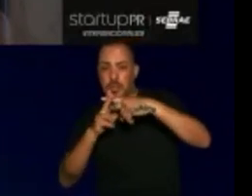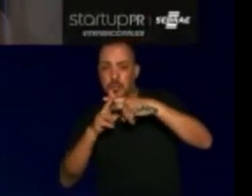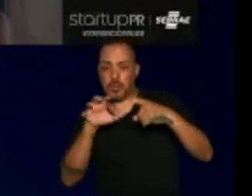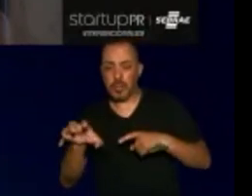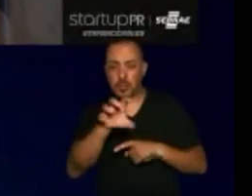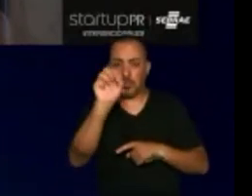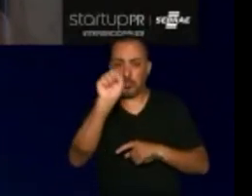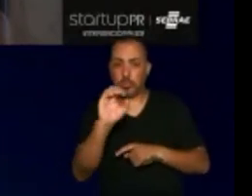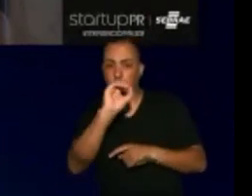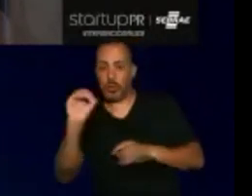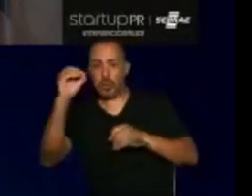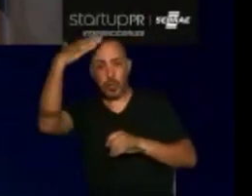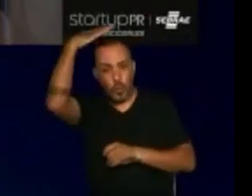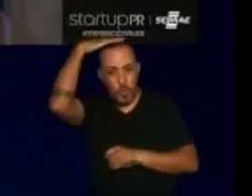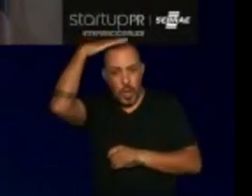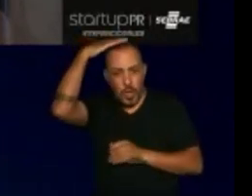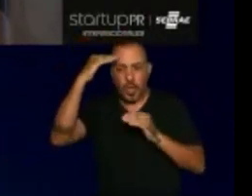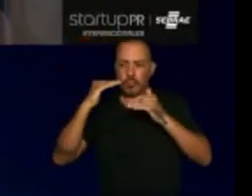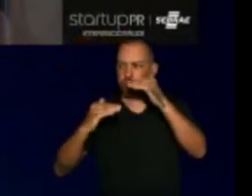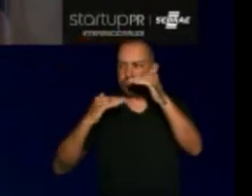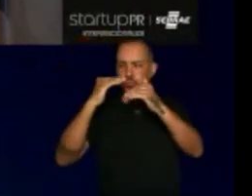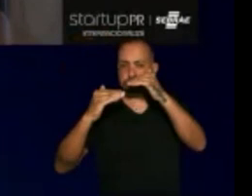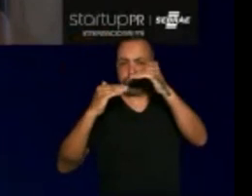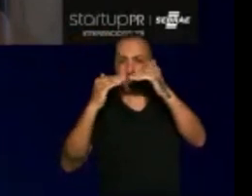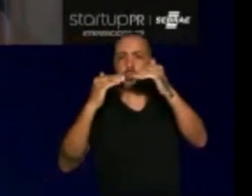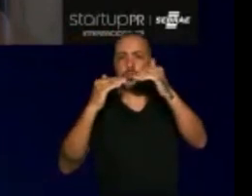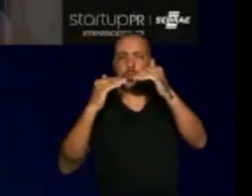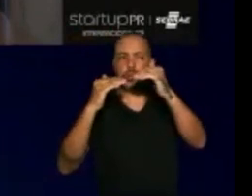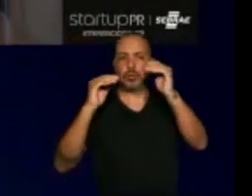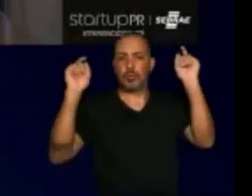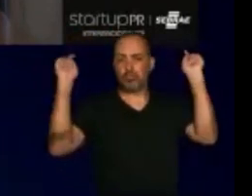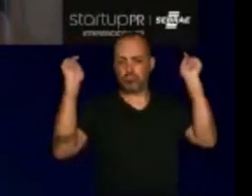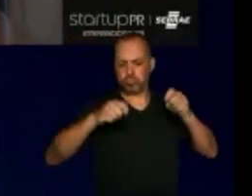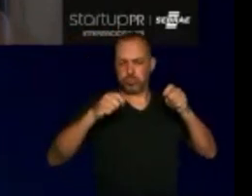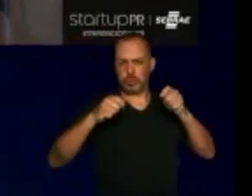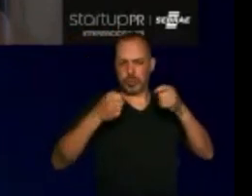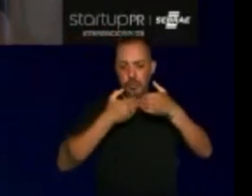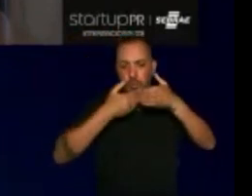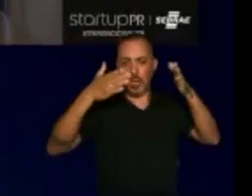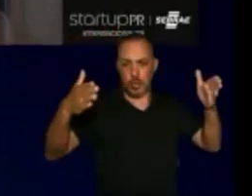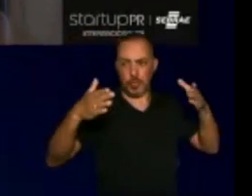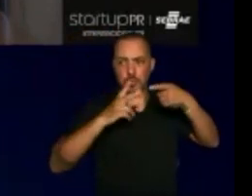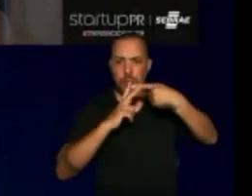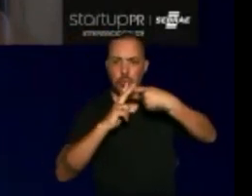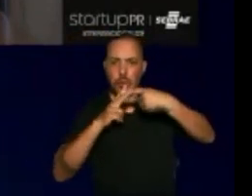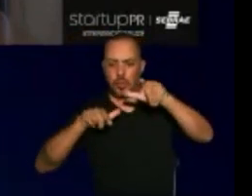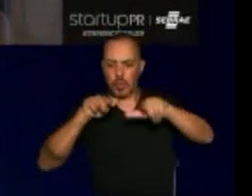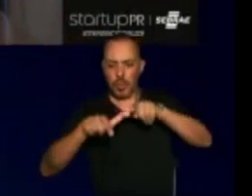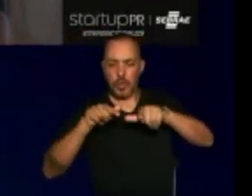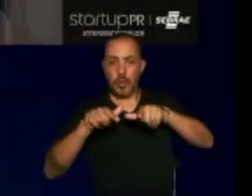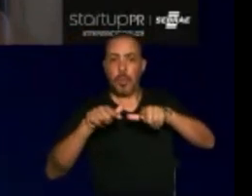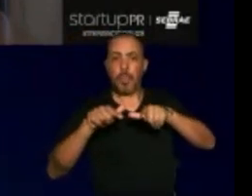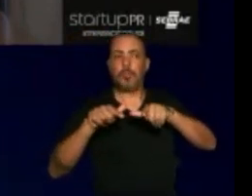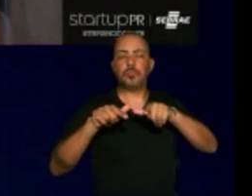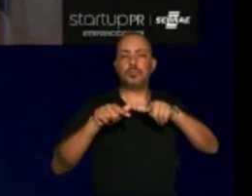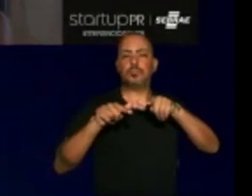com soluções escaláveis e com potencial de abertura de operação no mercado estoniano ou no mercado europeu.